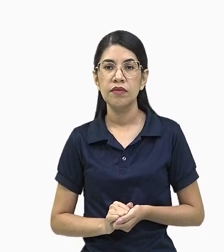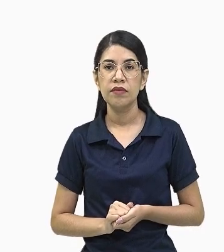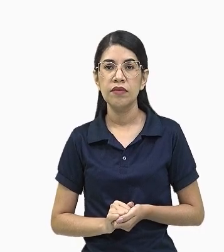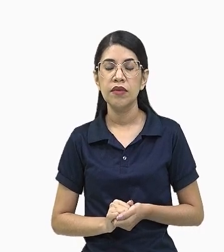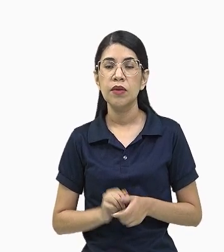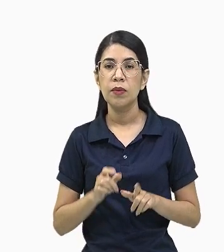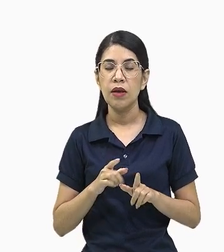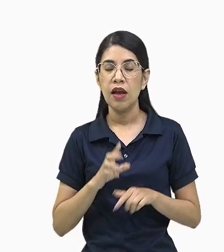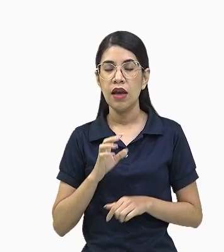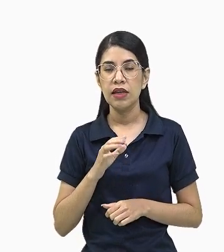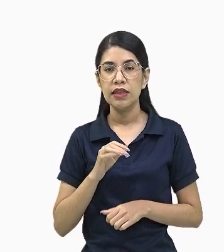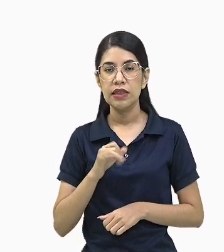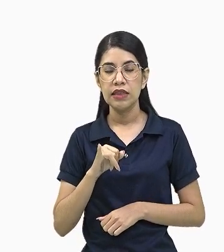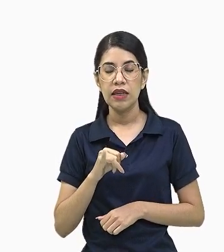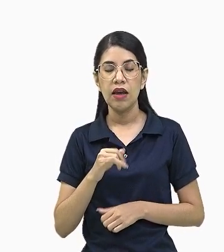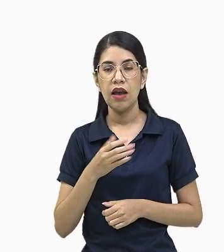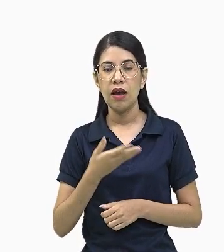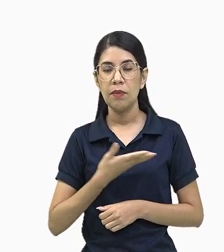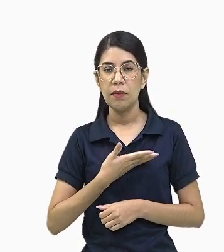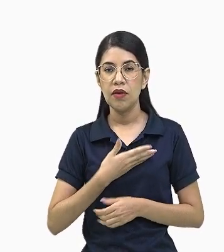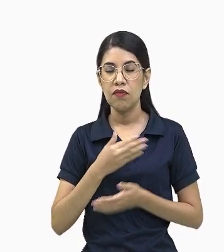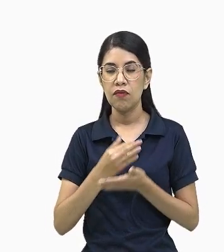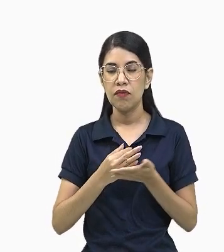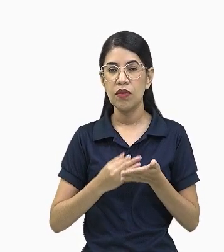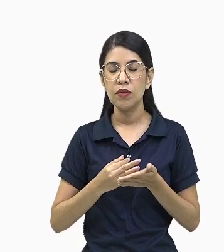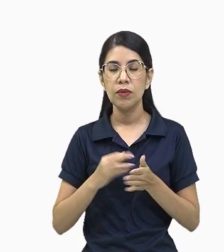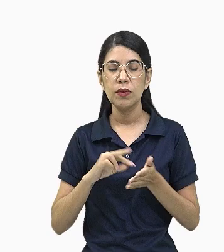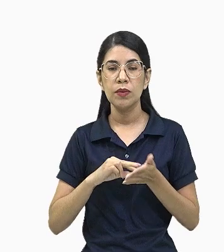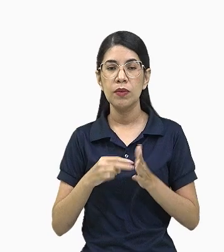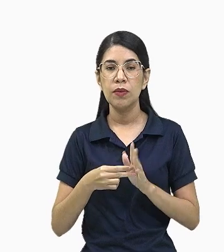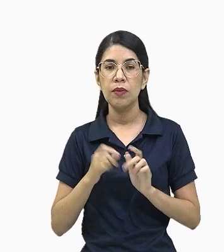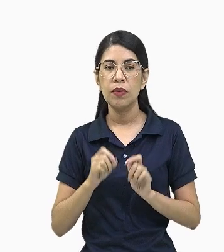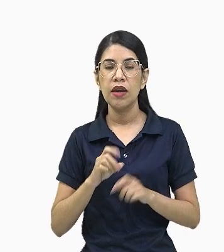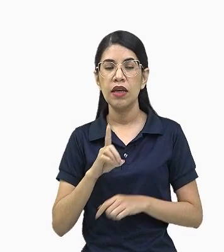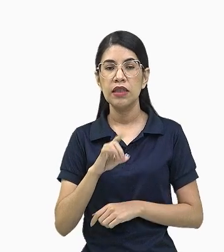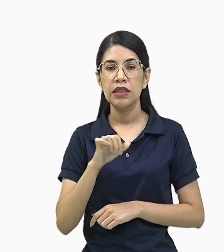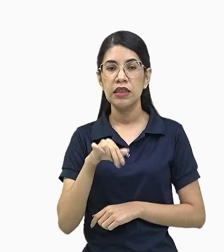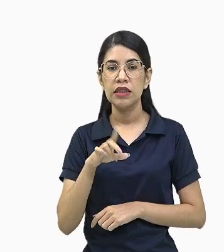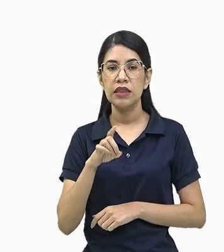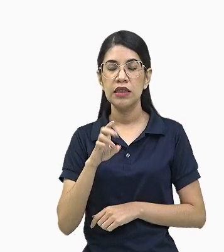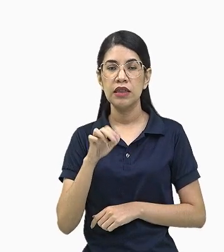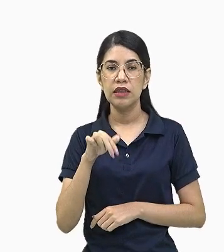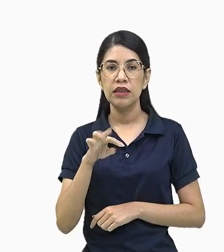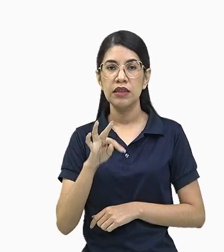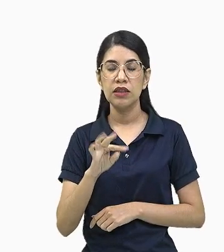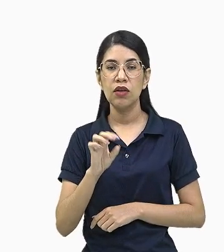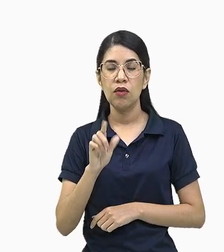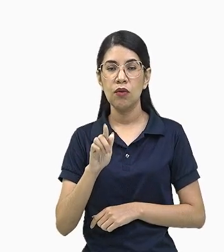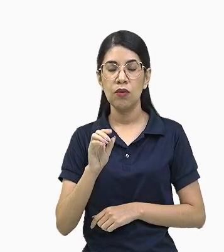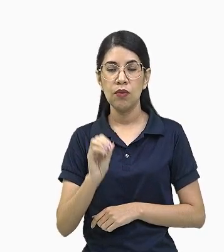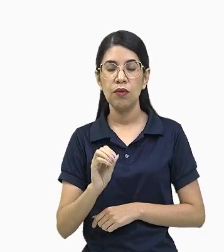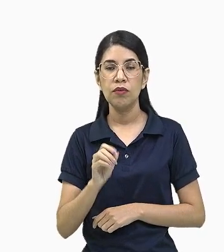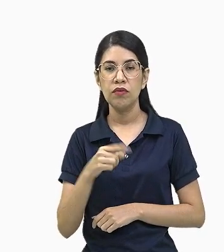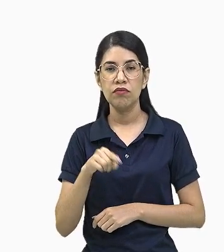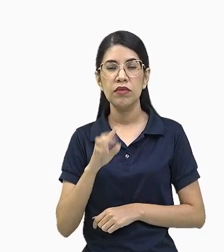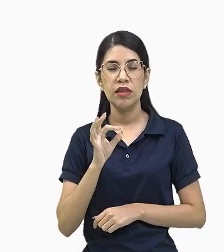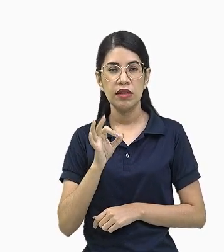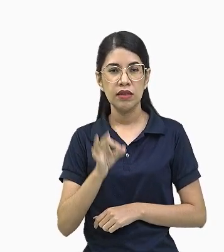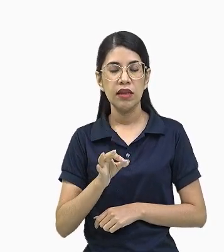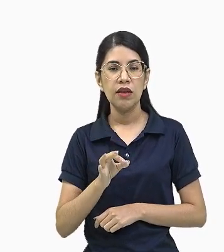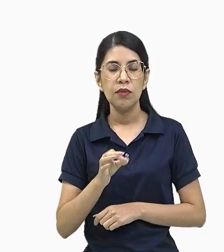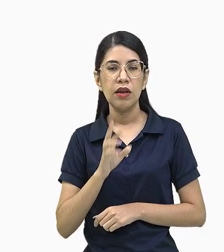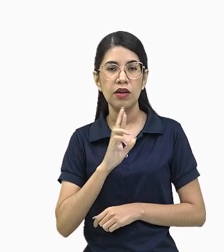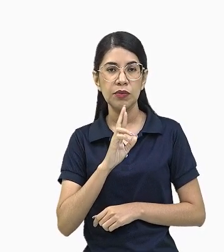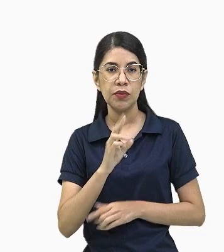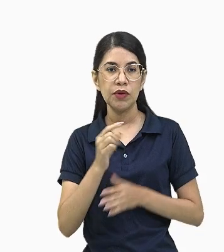Então, se eu quero dizer que ele não foi, então, didn't go. Muito bem, isso aí. Você acertou com certeza. Tenho certeza que